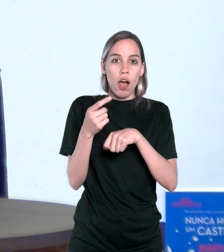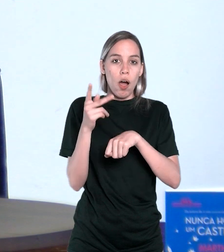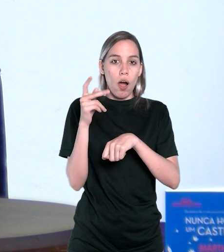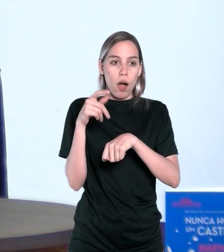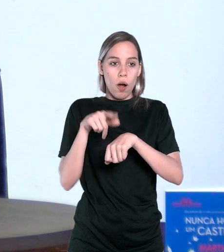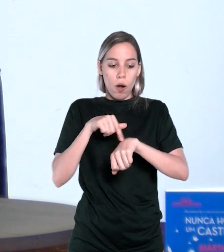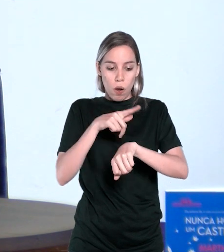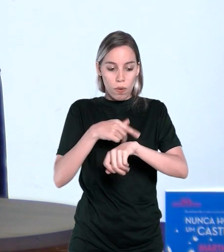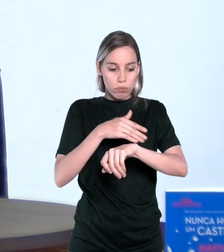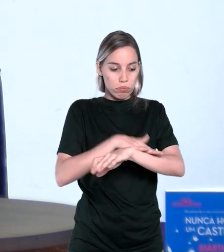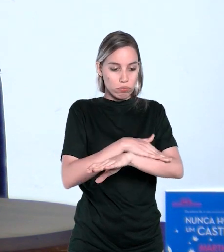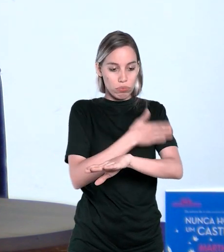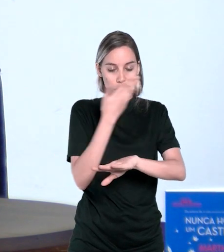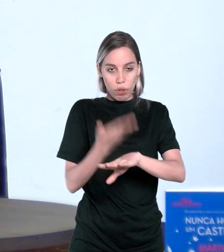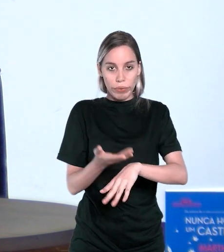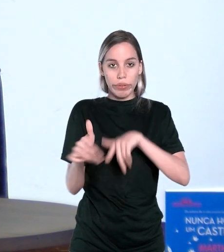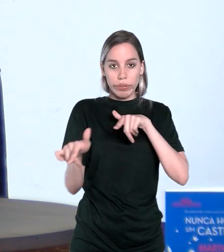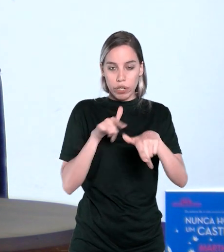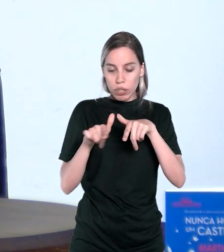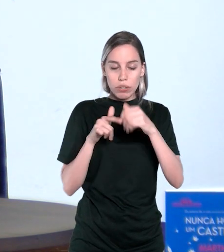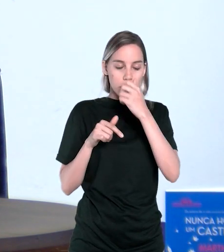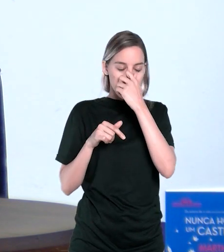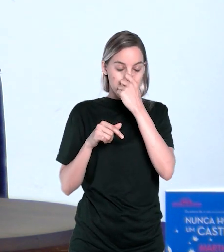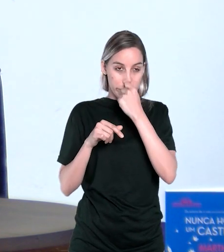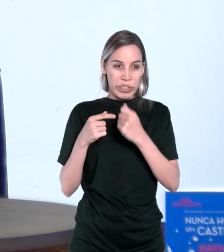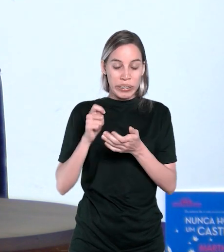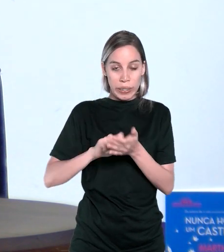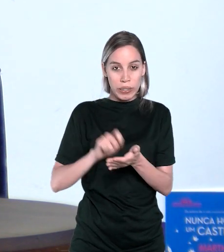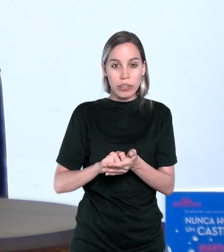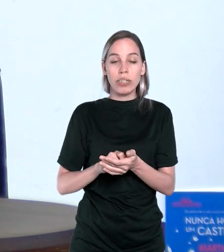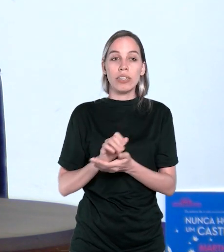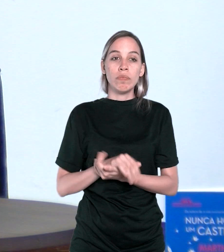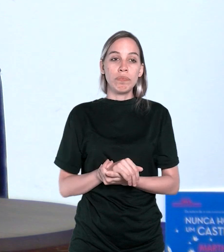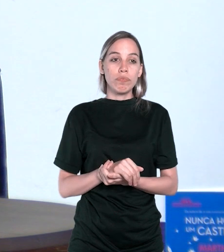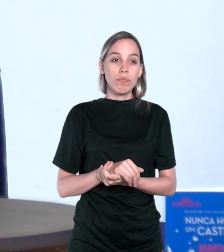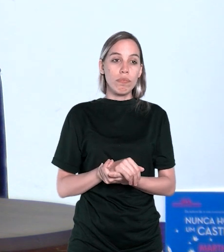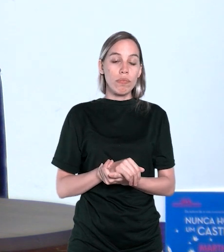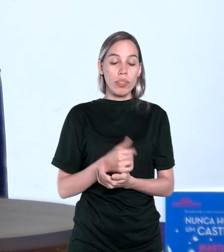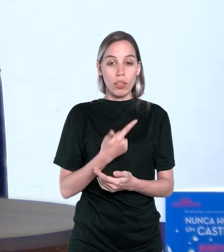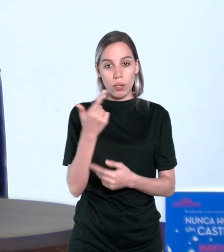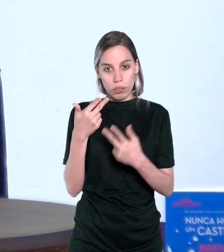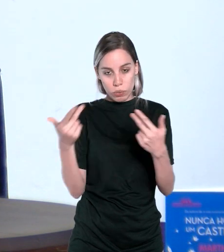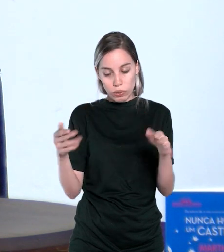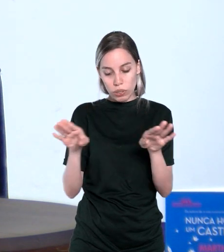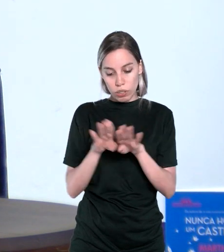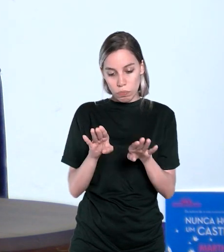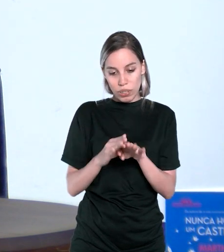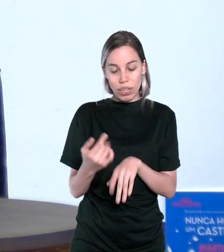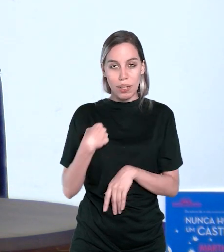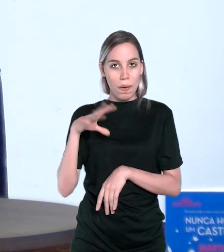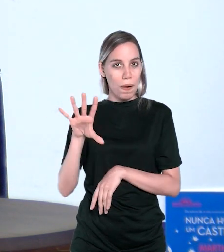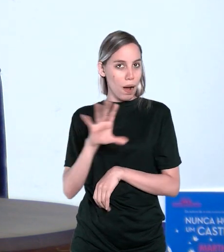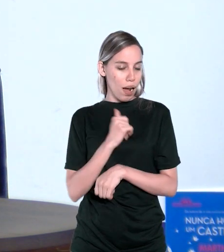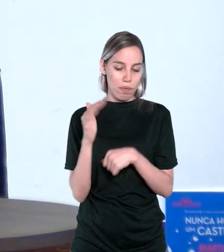minha formação. Essa foi uma questão. A outra questão foi a seguinte: eu adoro o Karim, eu respeito o Karim, eu